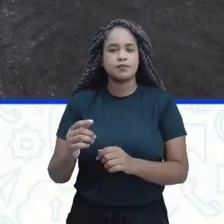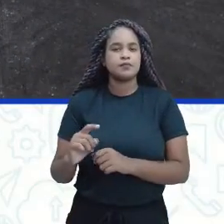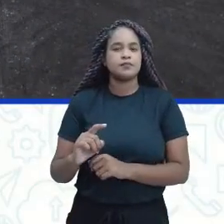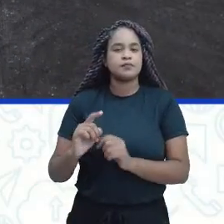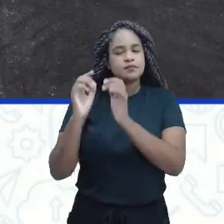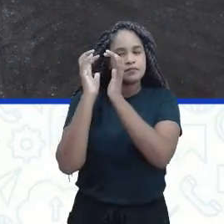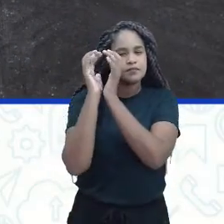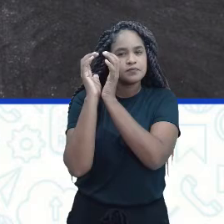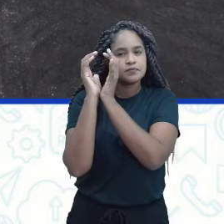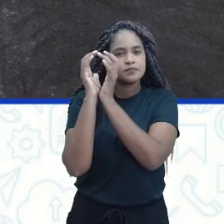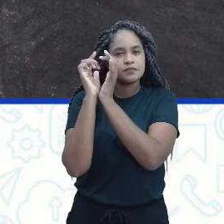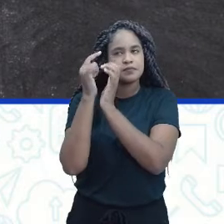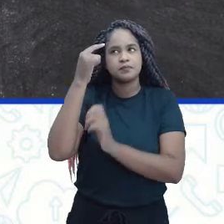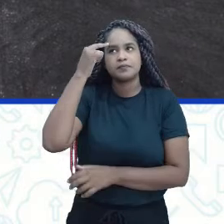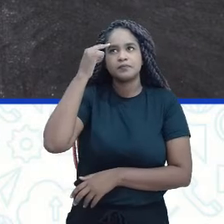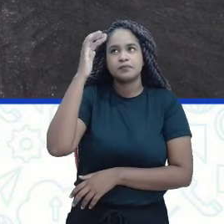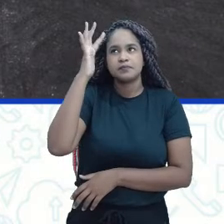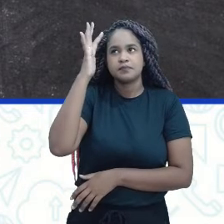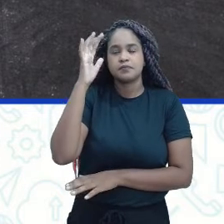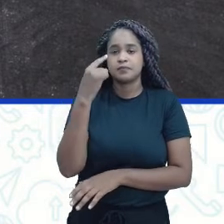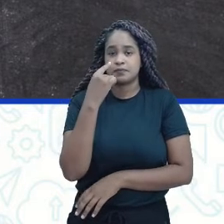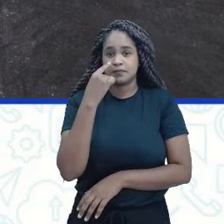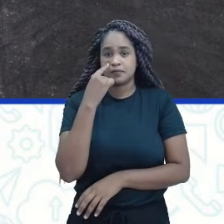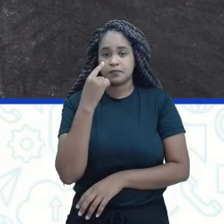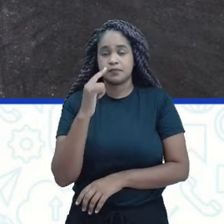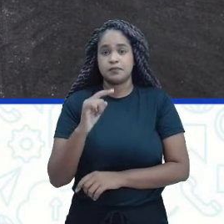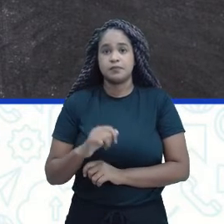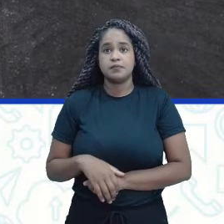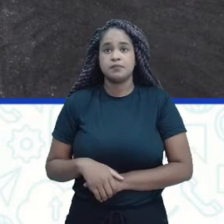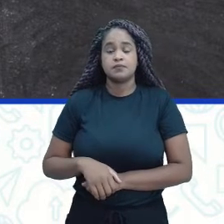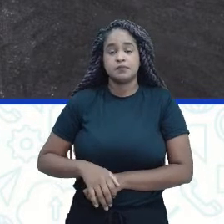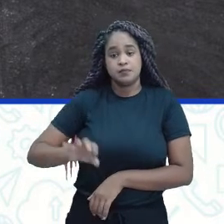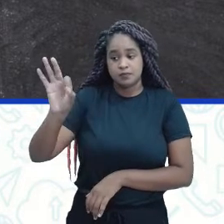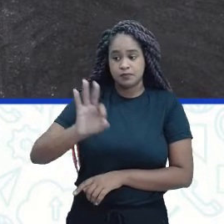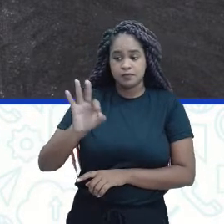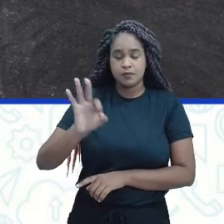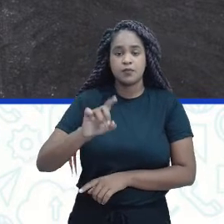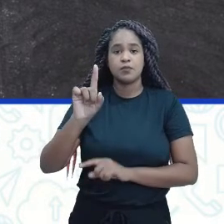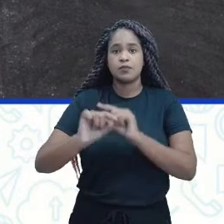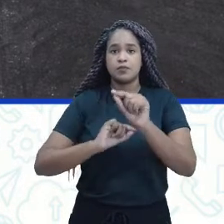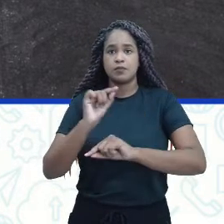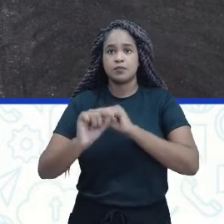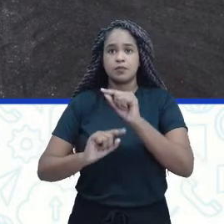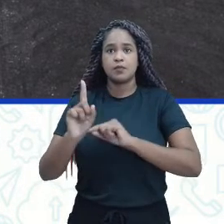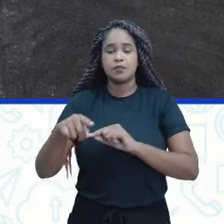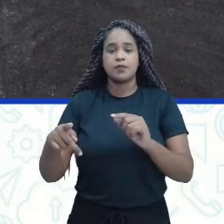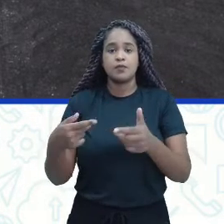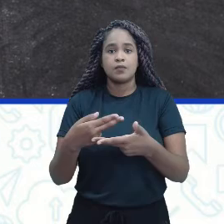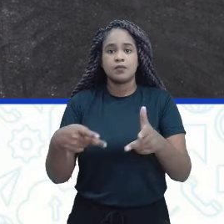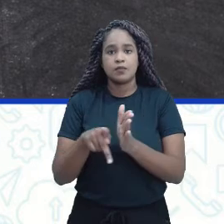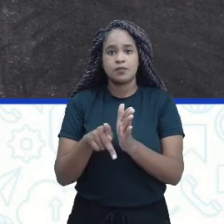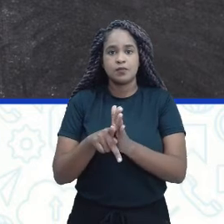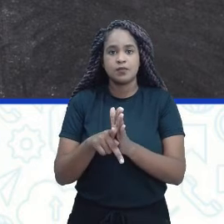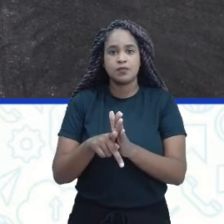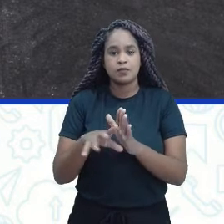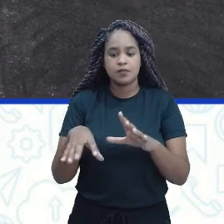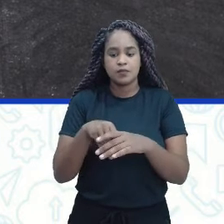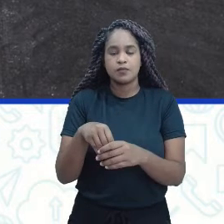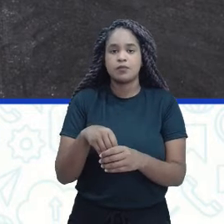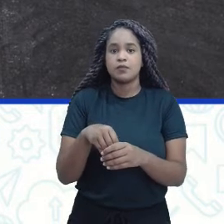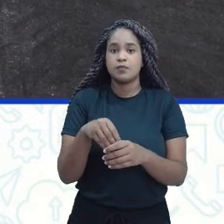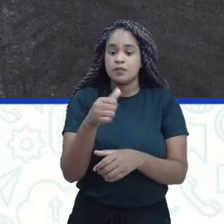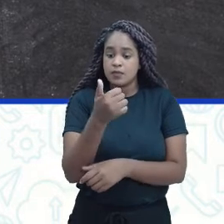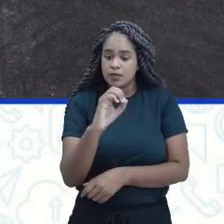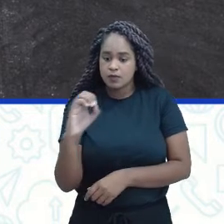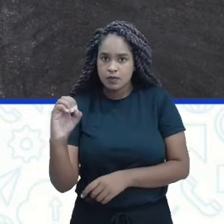pensando, falando sobre, olha, porcentagens são partes de 10, né? São porções partes de coisas que... Parte de 10 não, desculpa,